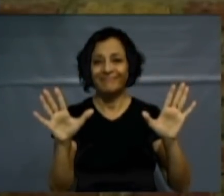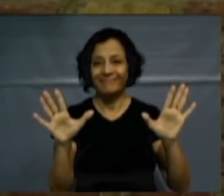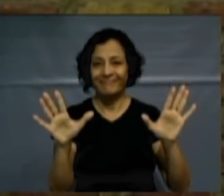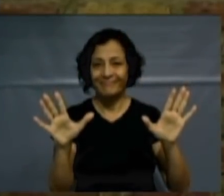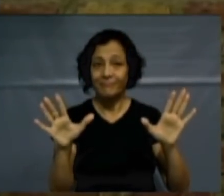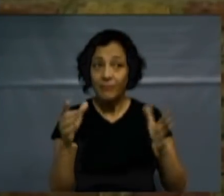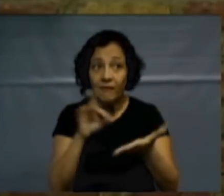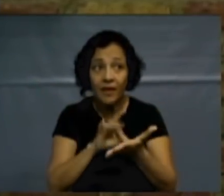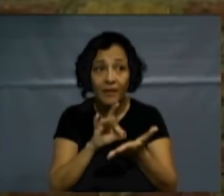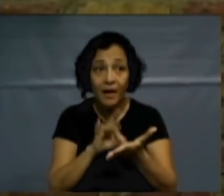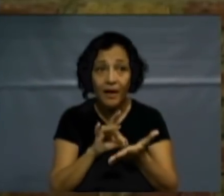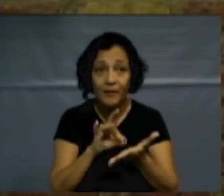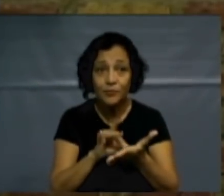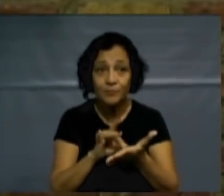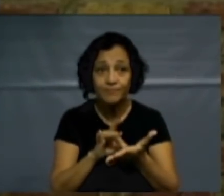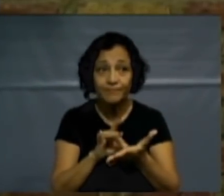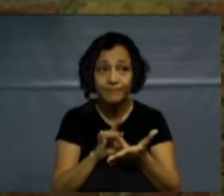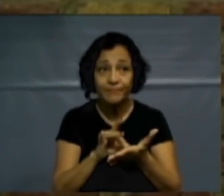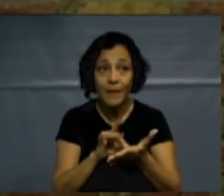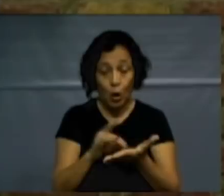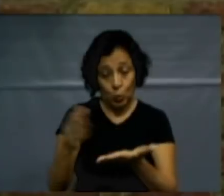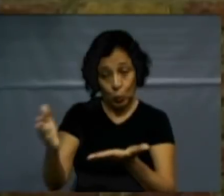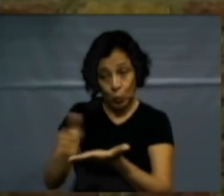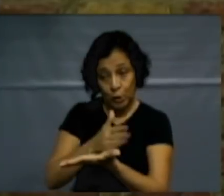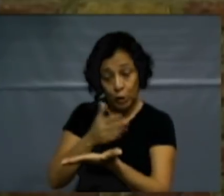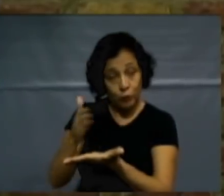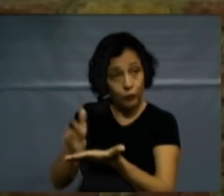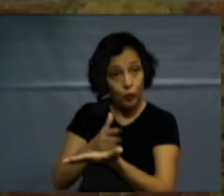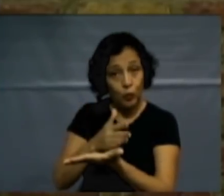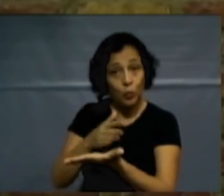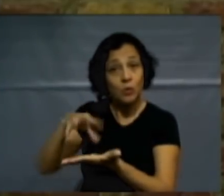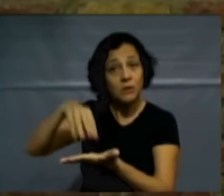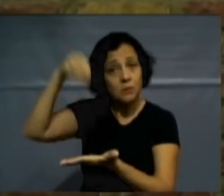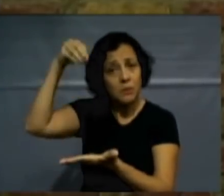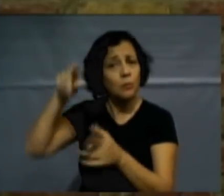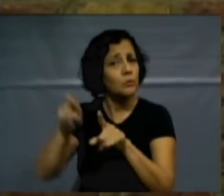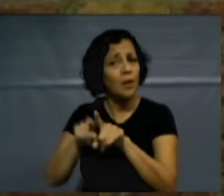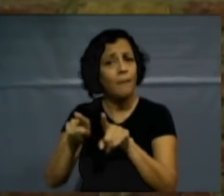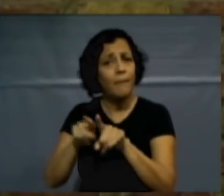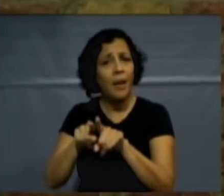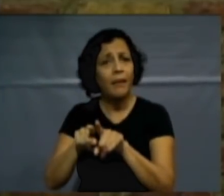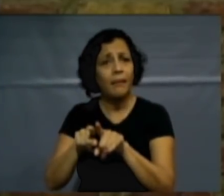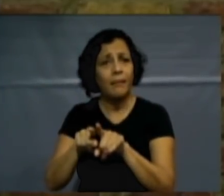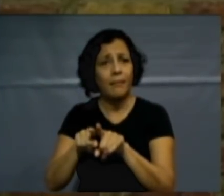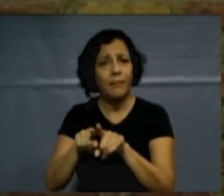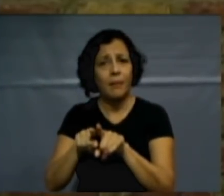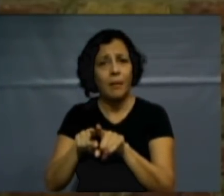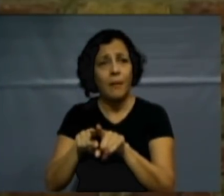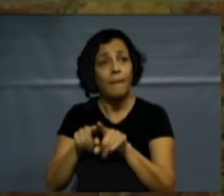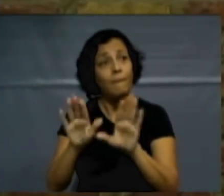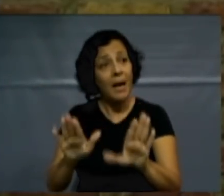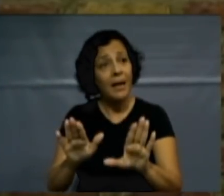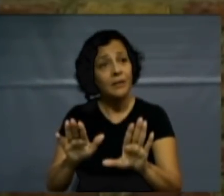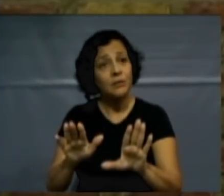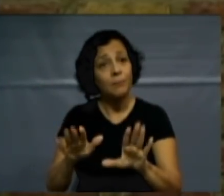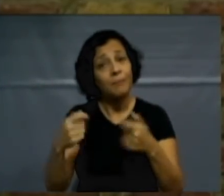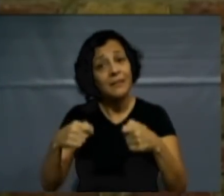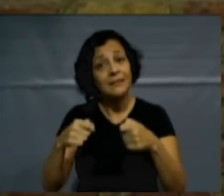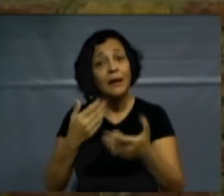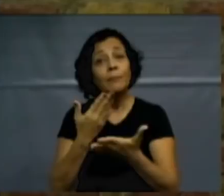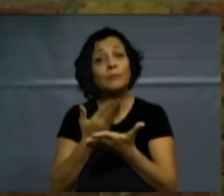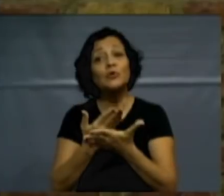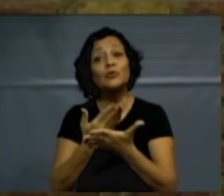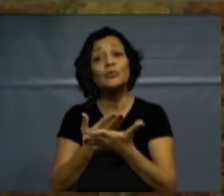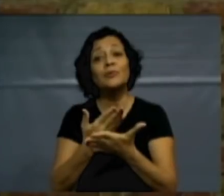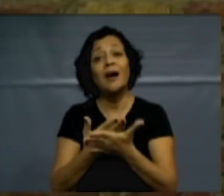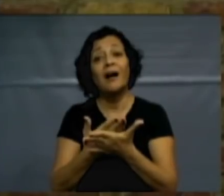Não é verdade? No livro dos Espíritos também não ocorre o mesmo? Por isso que a gente precisa estudar. Não tem como deixar